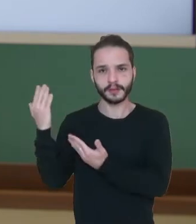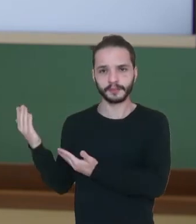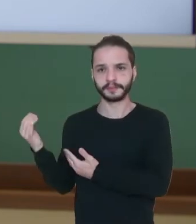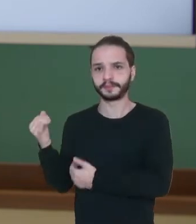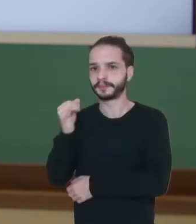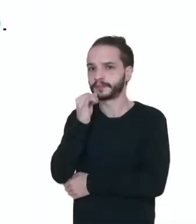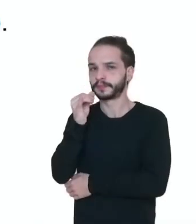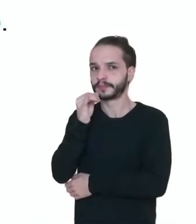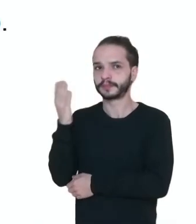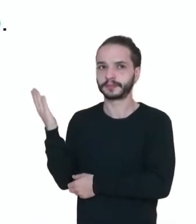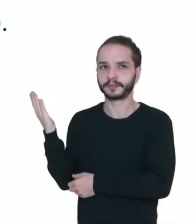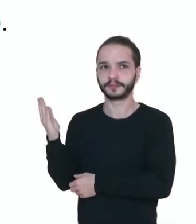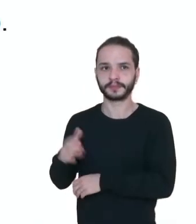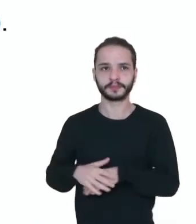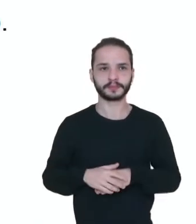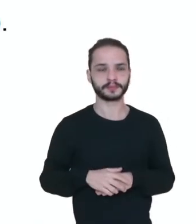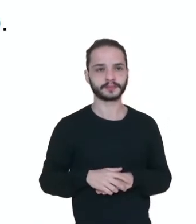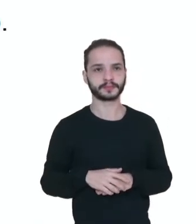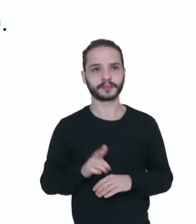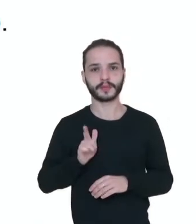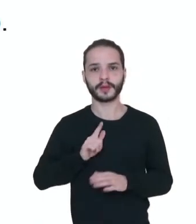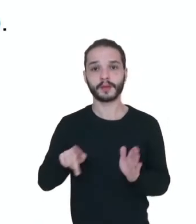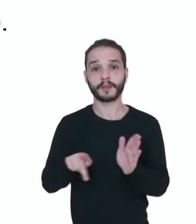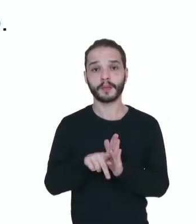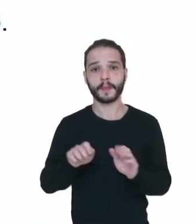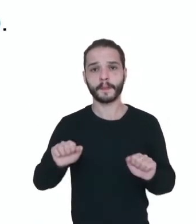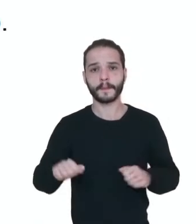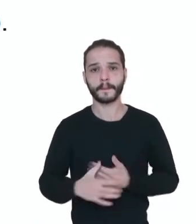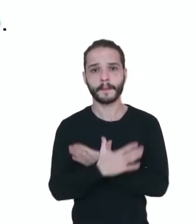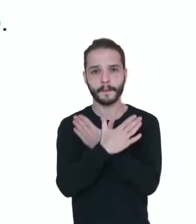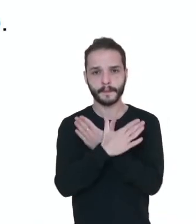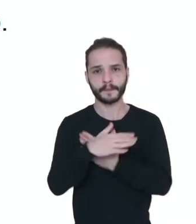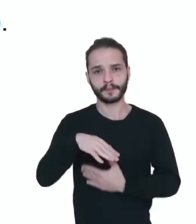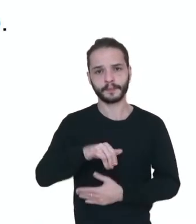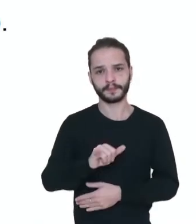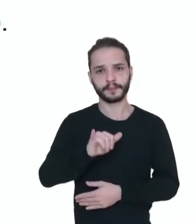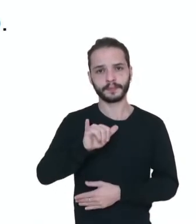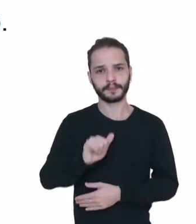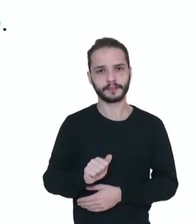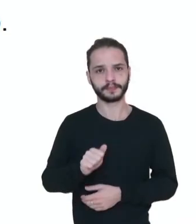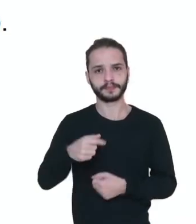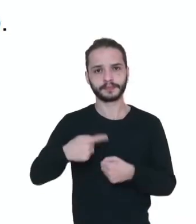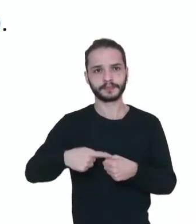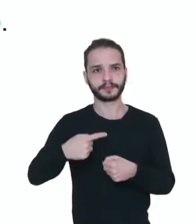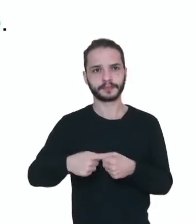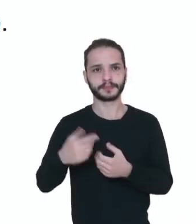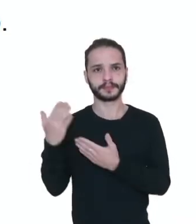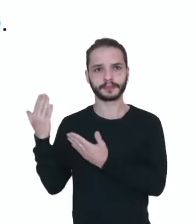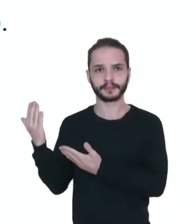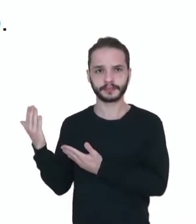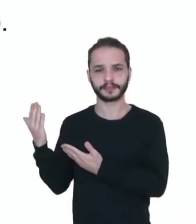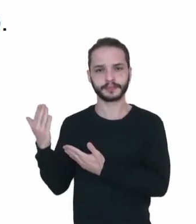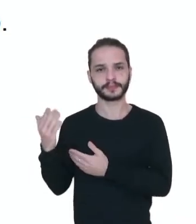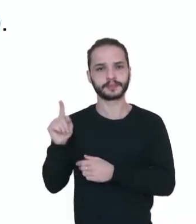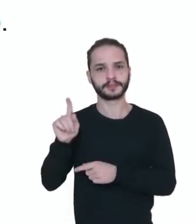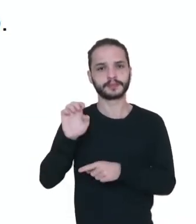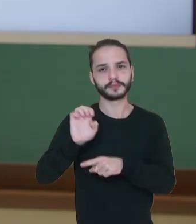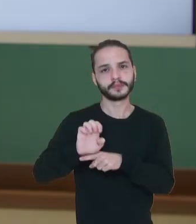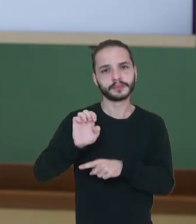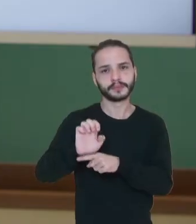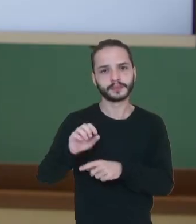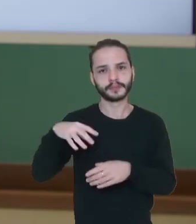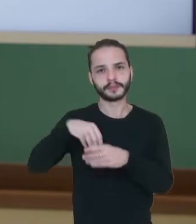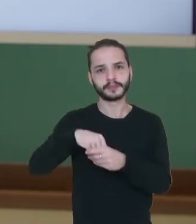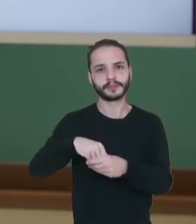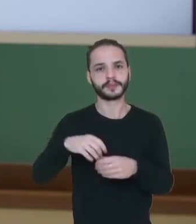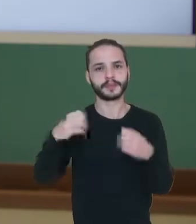pirâmide Kukulcã, da origem maia, construída na cidade de Chichén Itzá, localizada no estado de Yucatán,